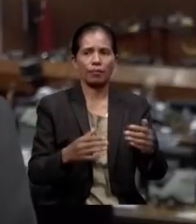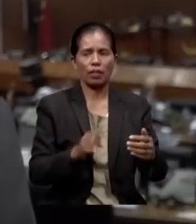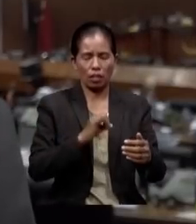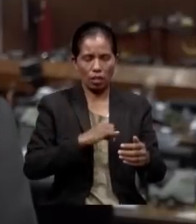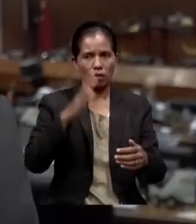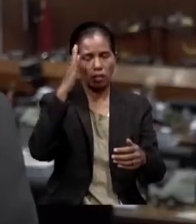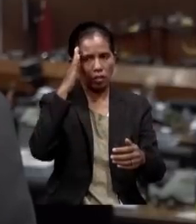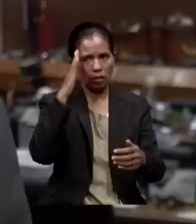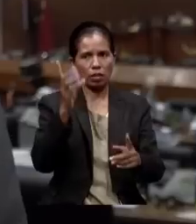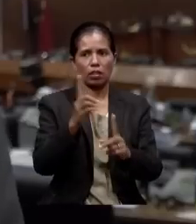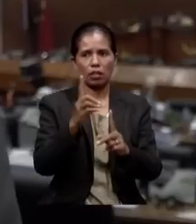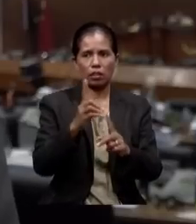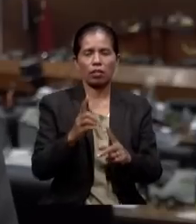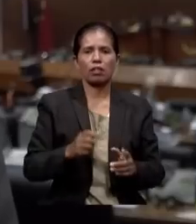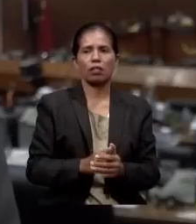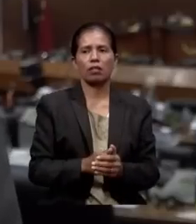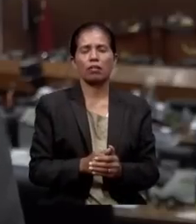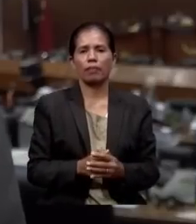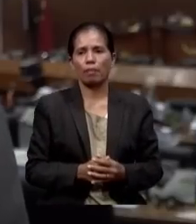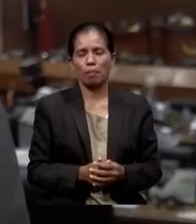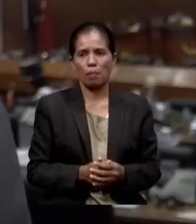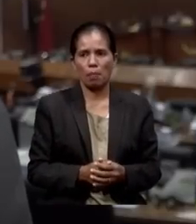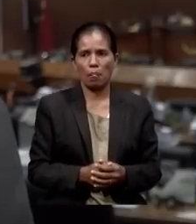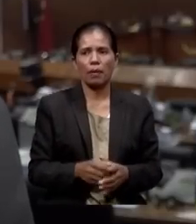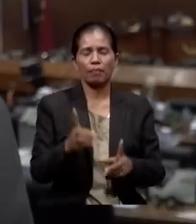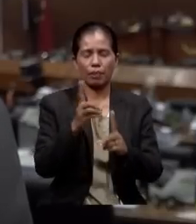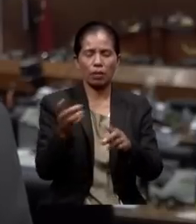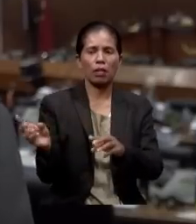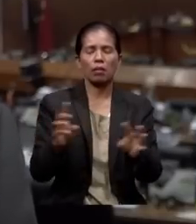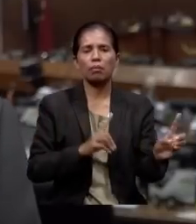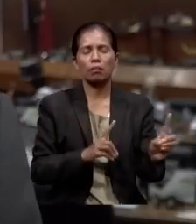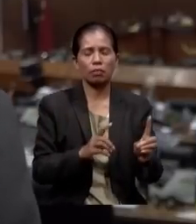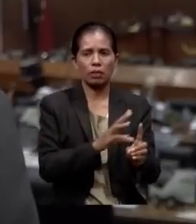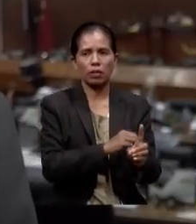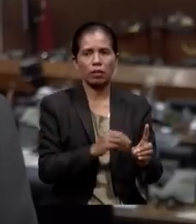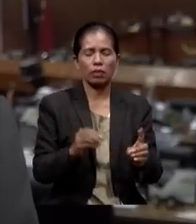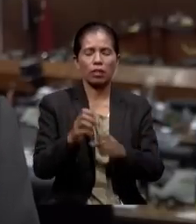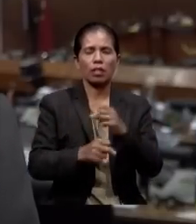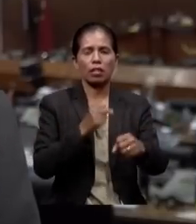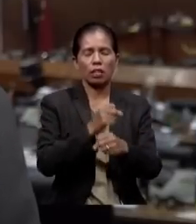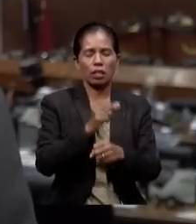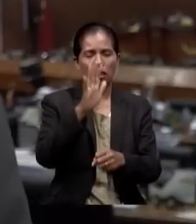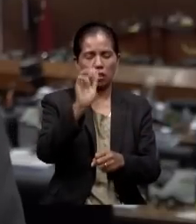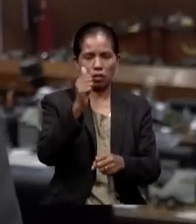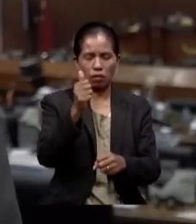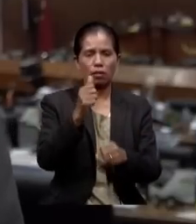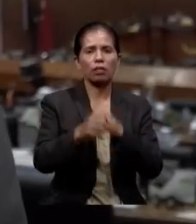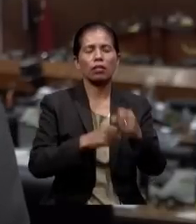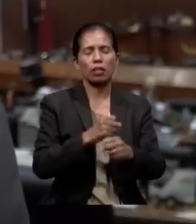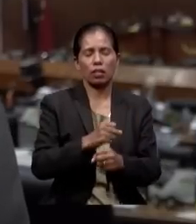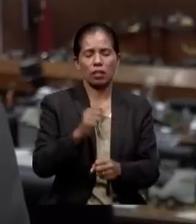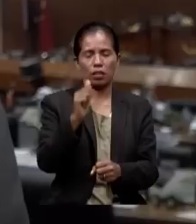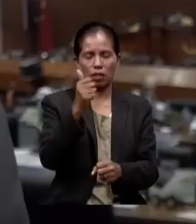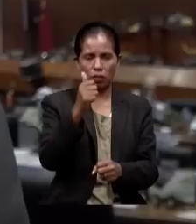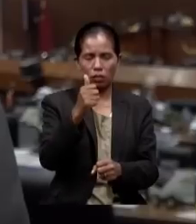né, mate, mas level valido, né, com a extensão, nem data, né, por exemplo, for 5 anos ou 10 anos, depois todo tempo data não termina,